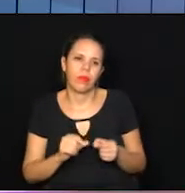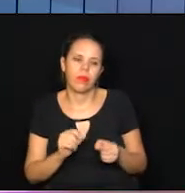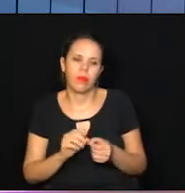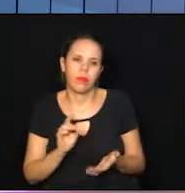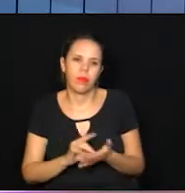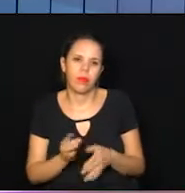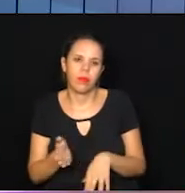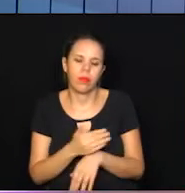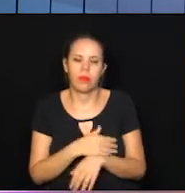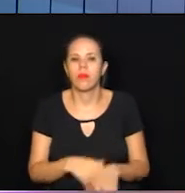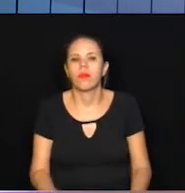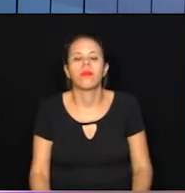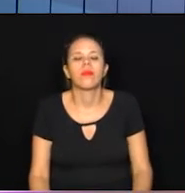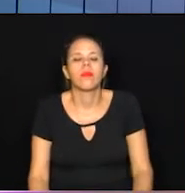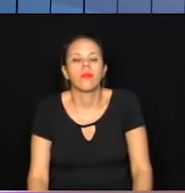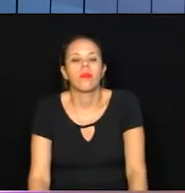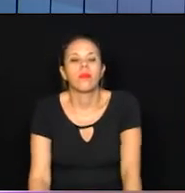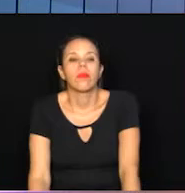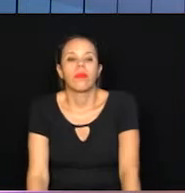firmados anteriormente?